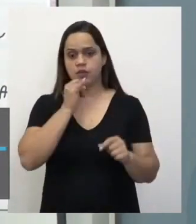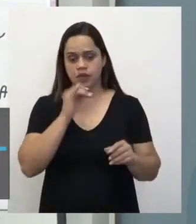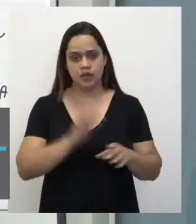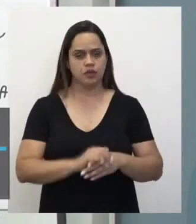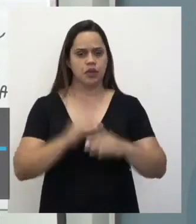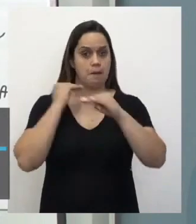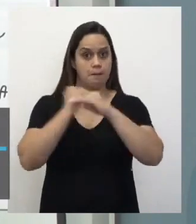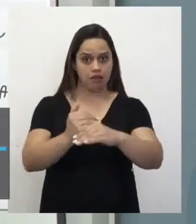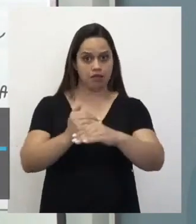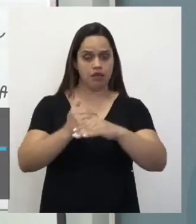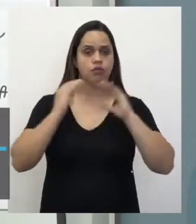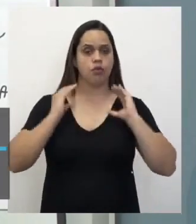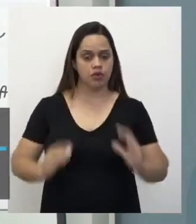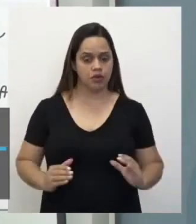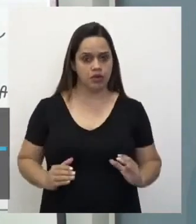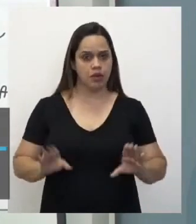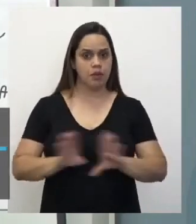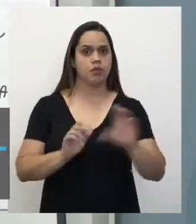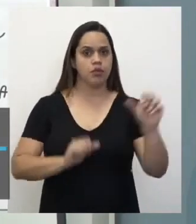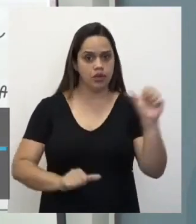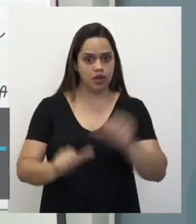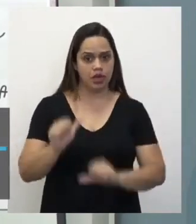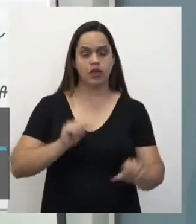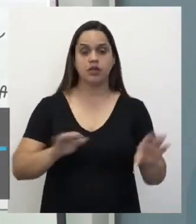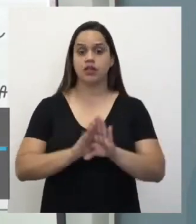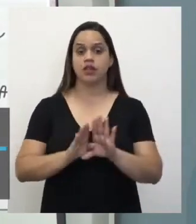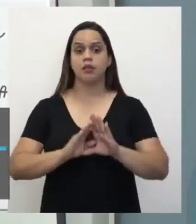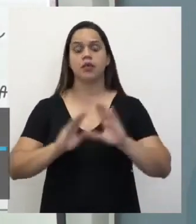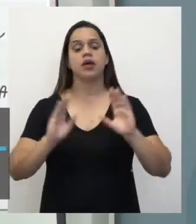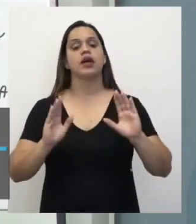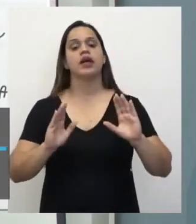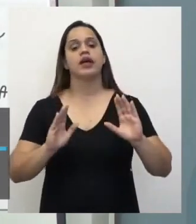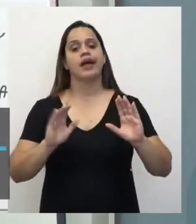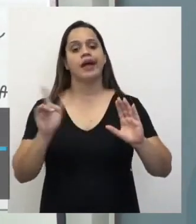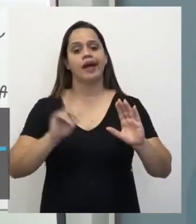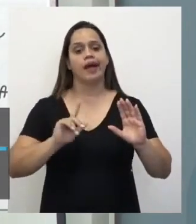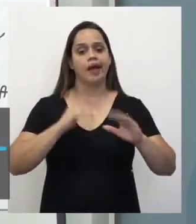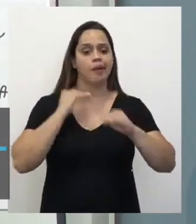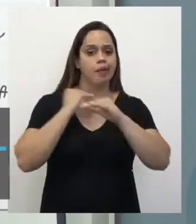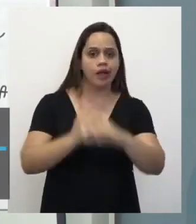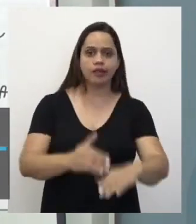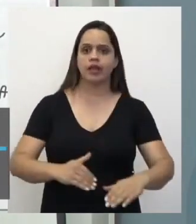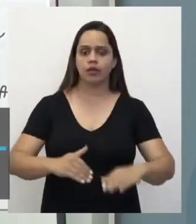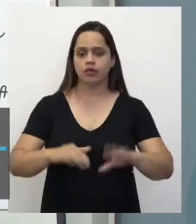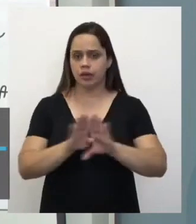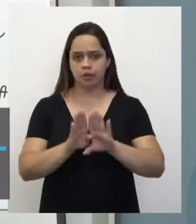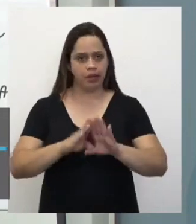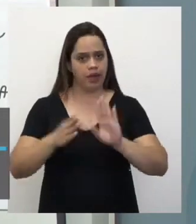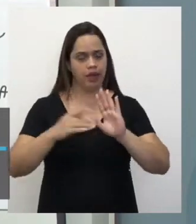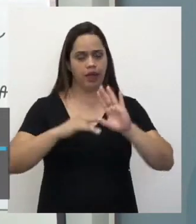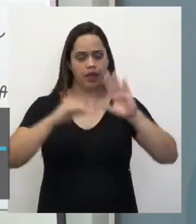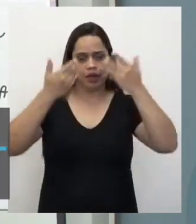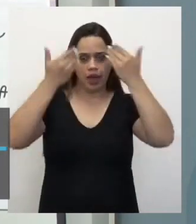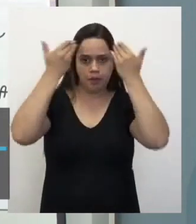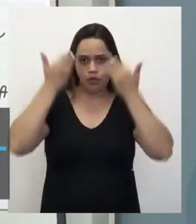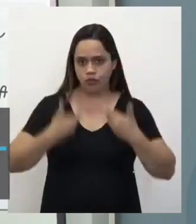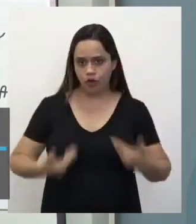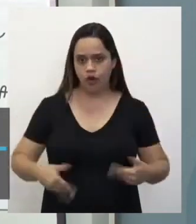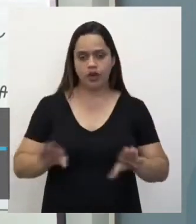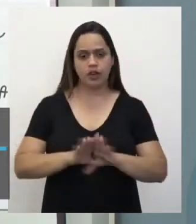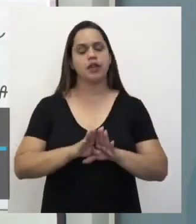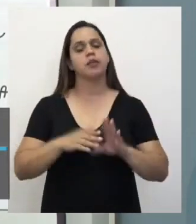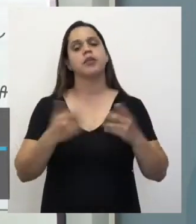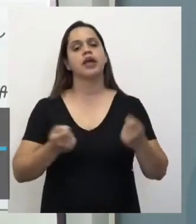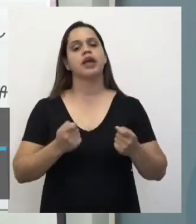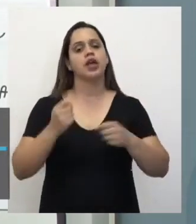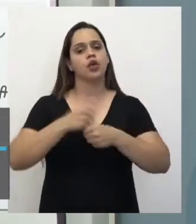de comportamento, ruptura de padrão estético, ruptura de materialidade, forma conteúdo, né?